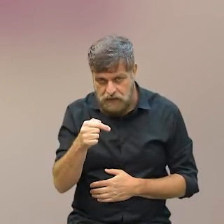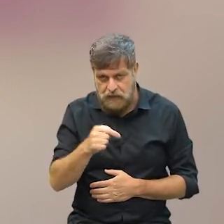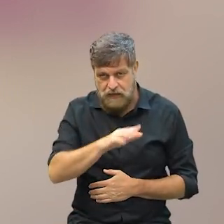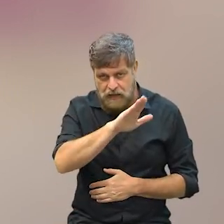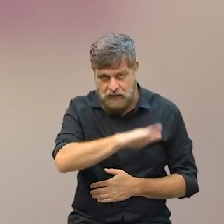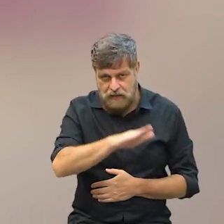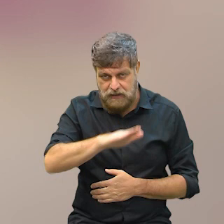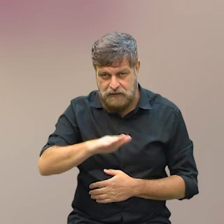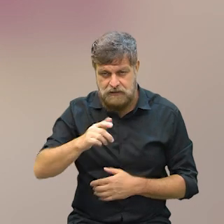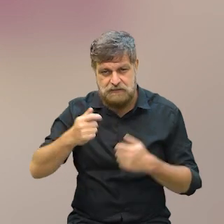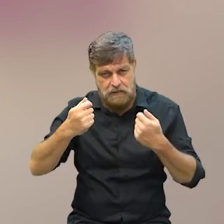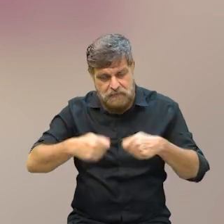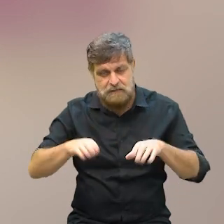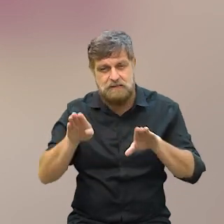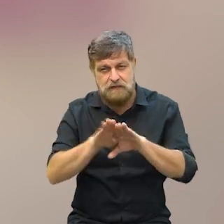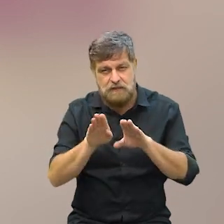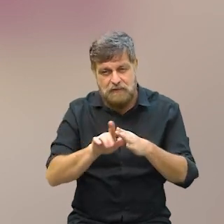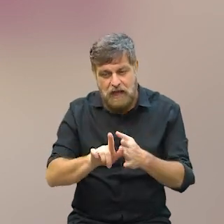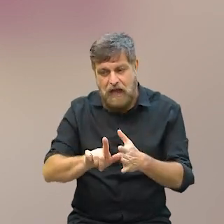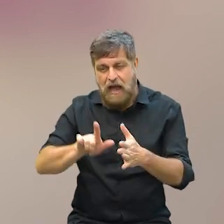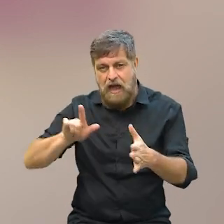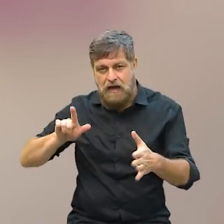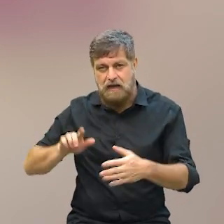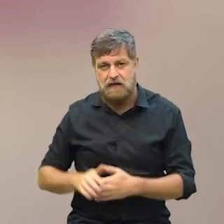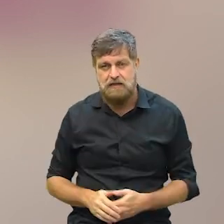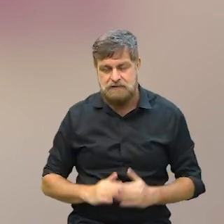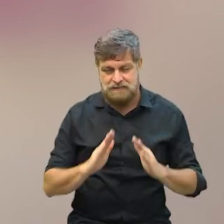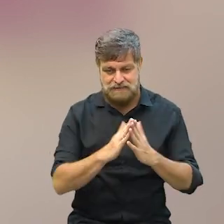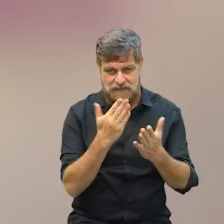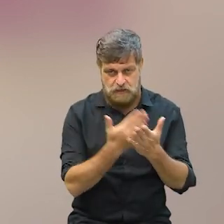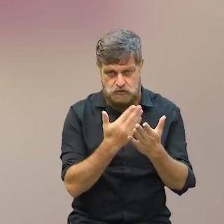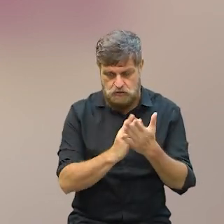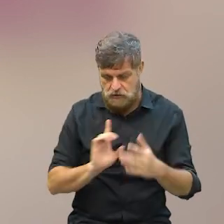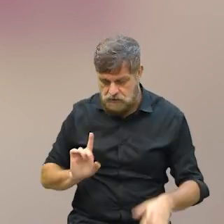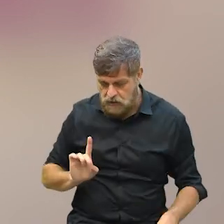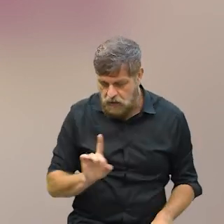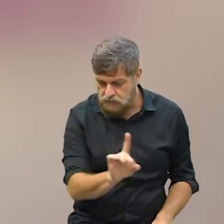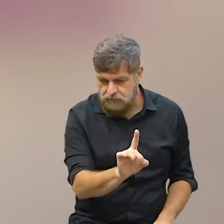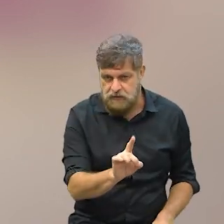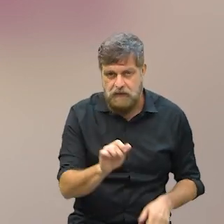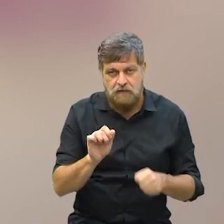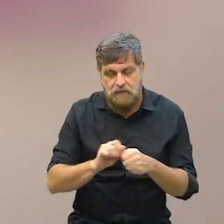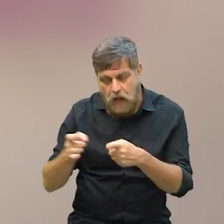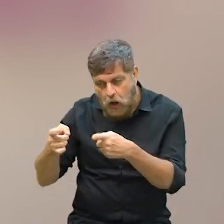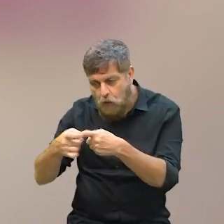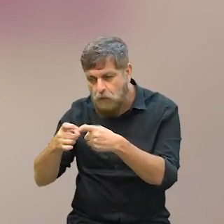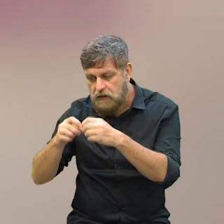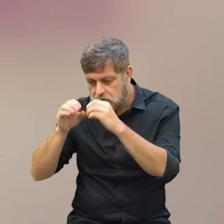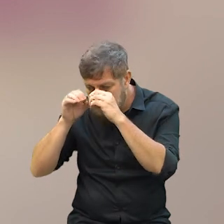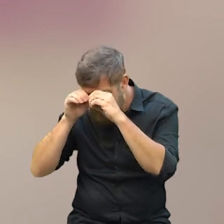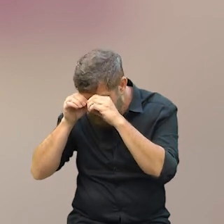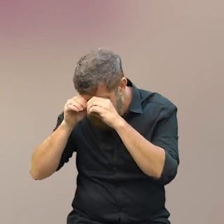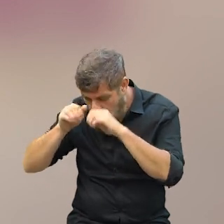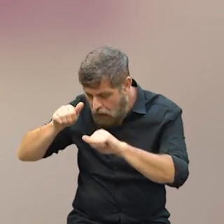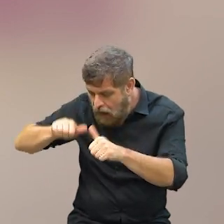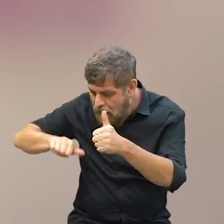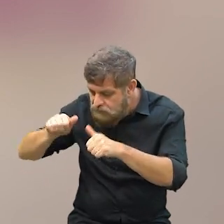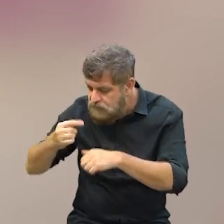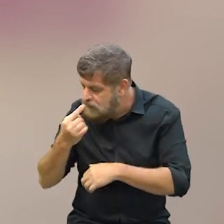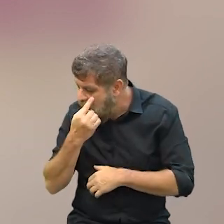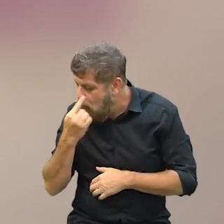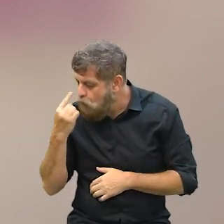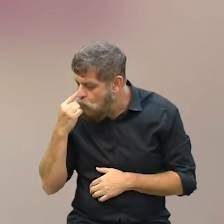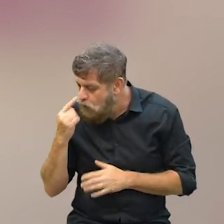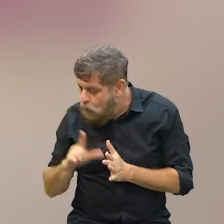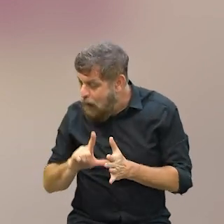crianças deverão fazer também, antes da idade pré-escolar, né, fazer uma visita ao oftalmologista para ver se está tudo bem antes